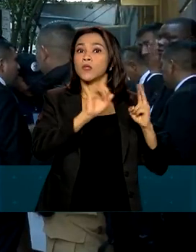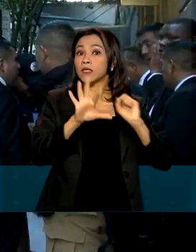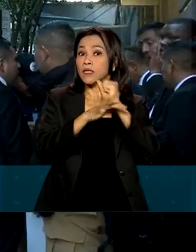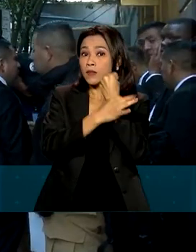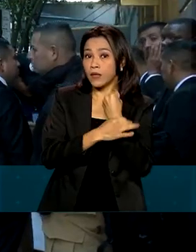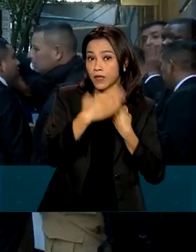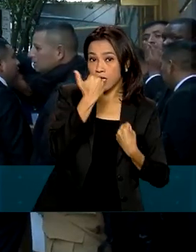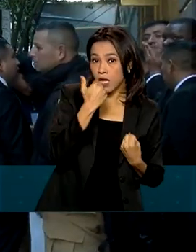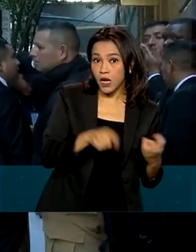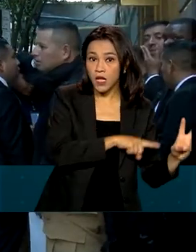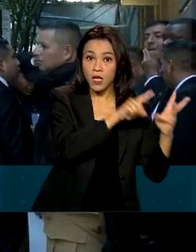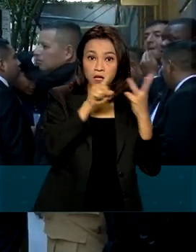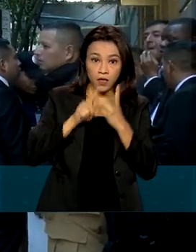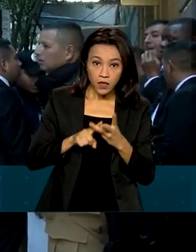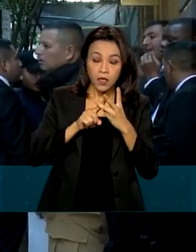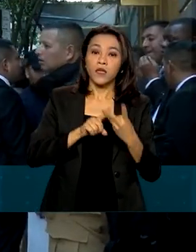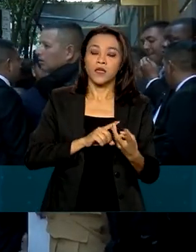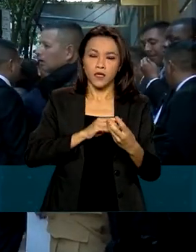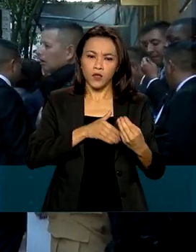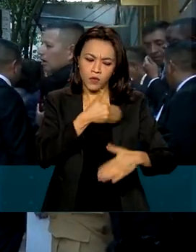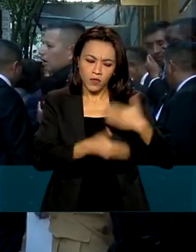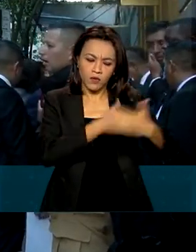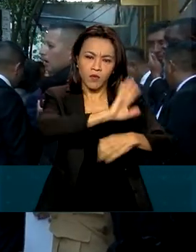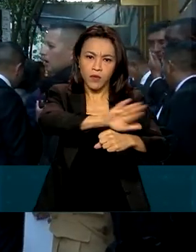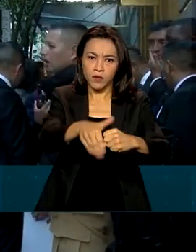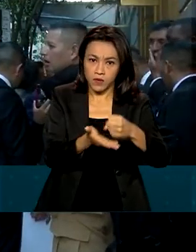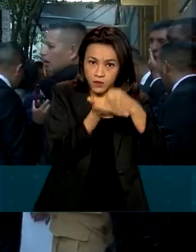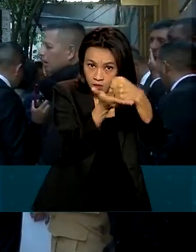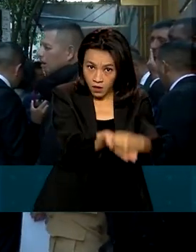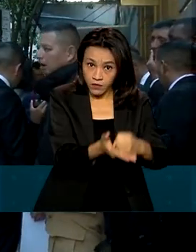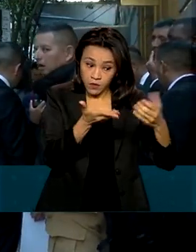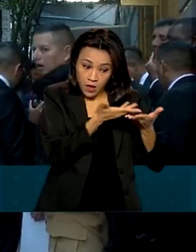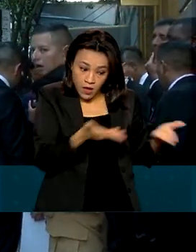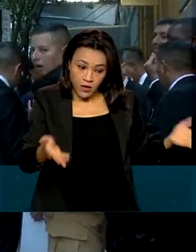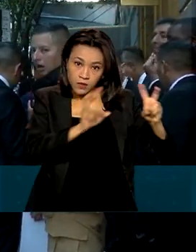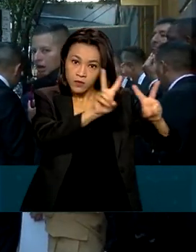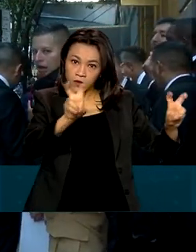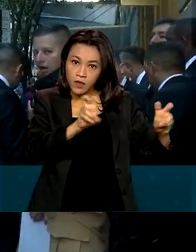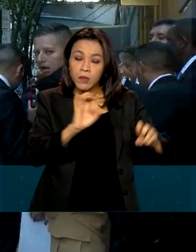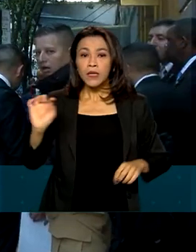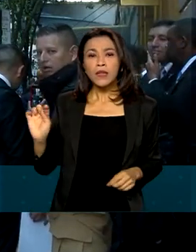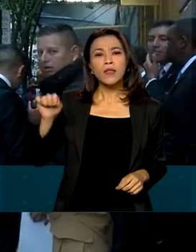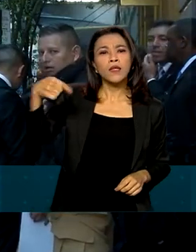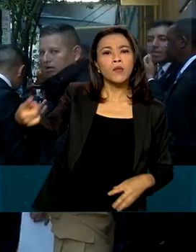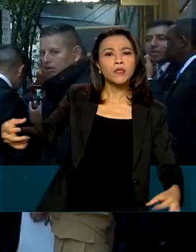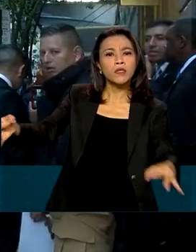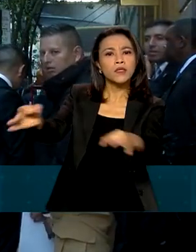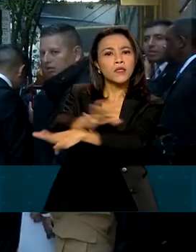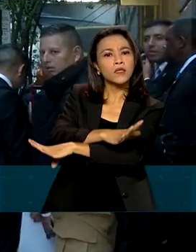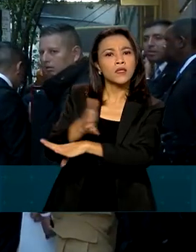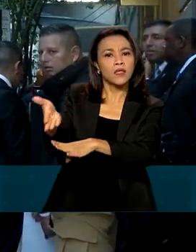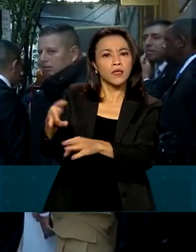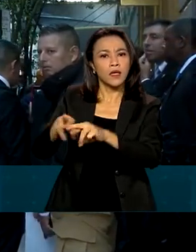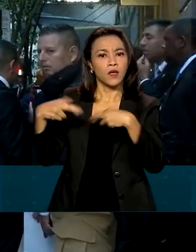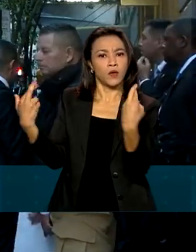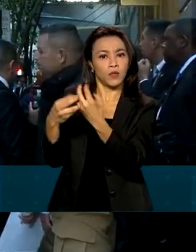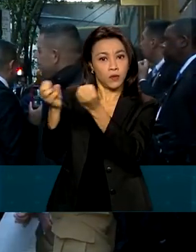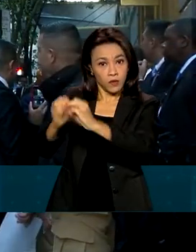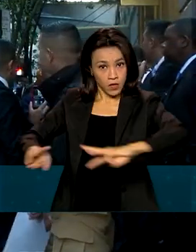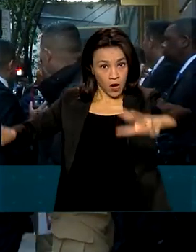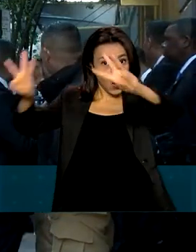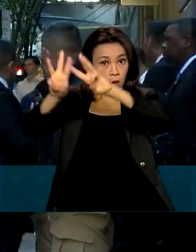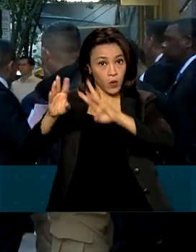e também sobre o desenvolvimento sustentável. Depois dessa participação na Assembleia Geral da ONU, o presidente